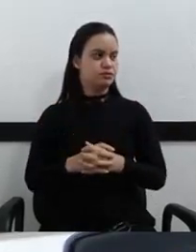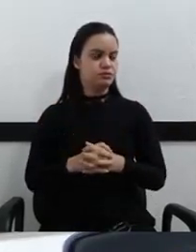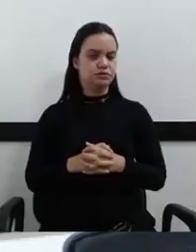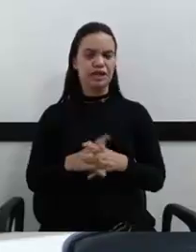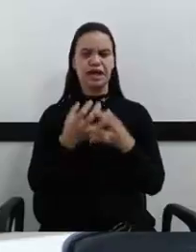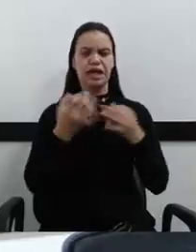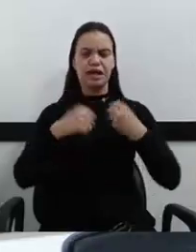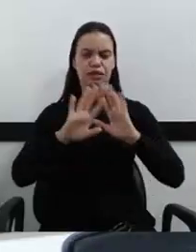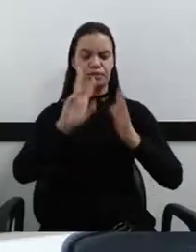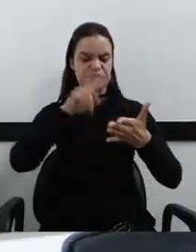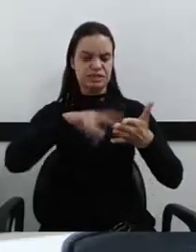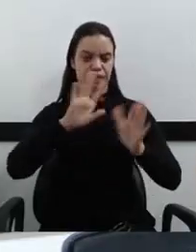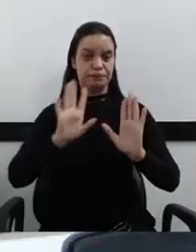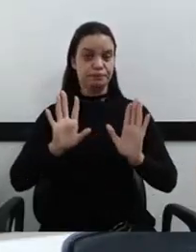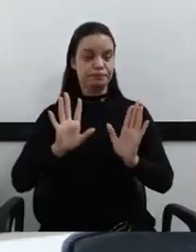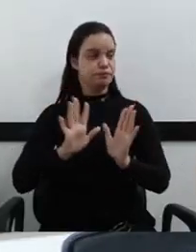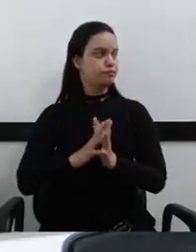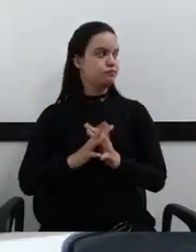agora.